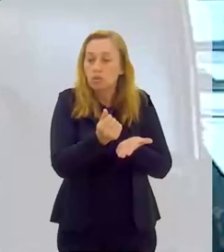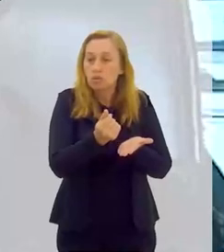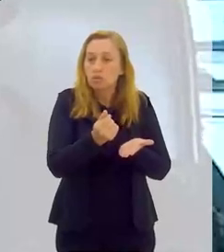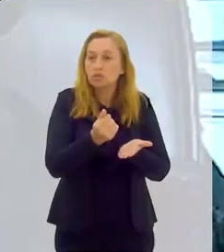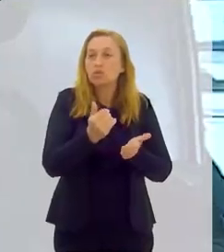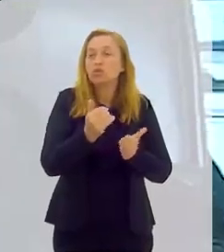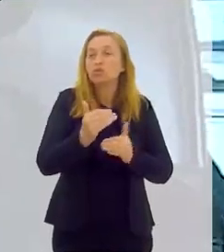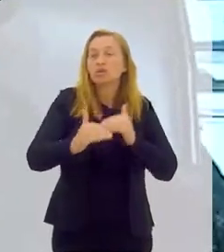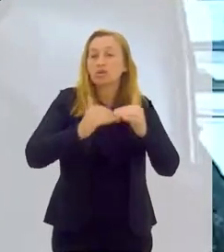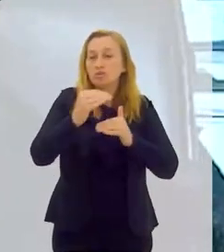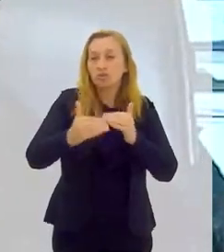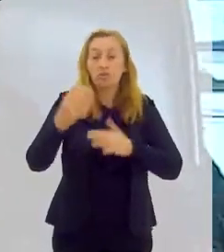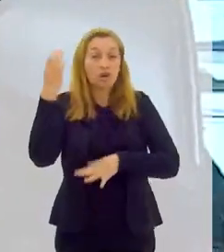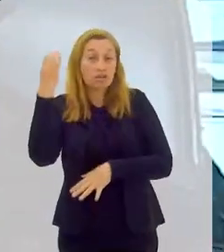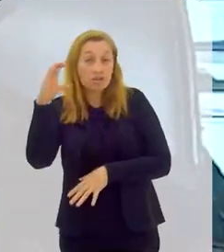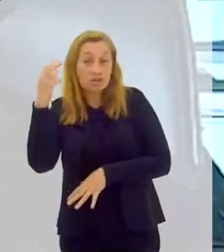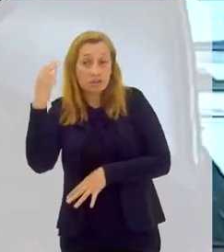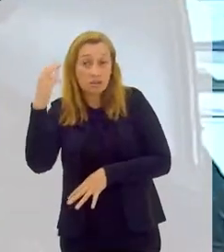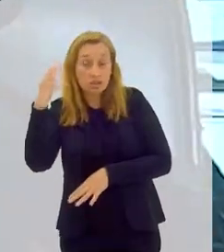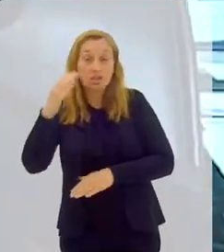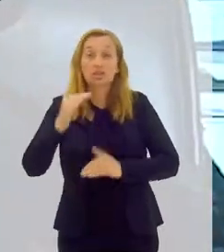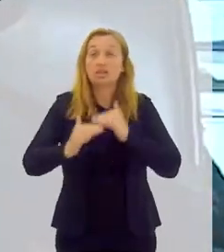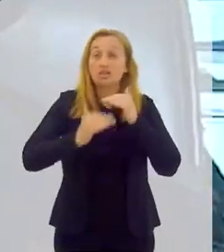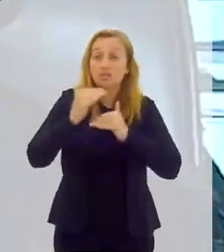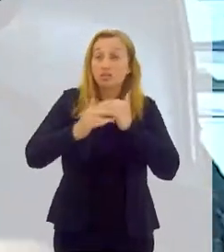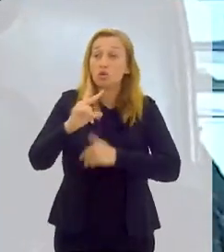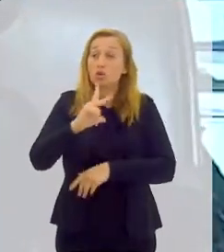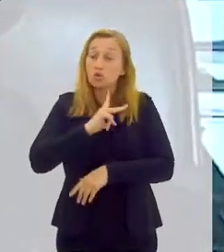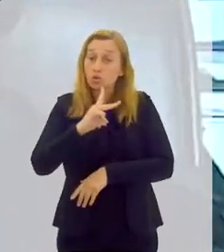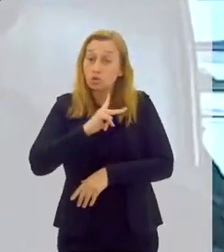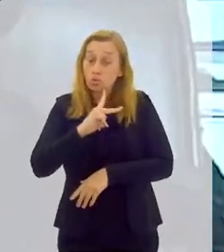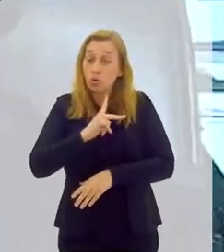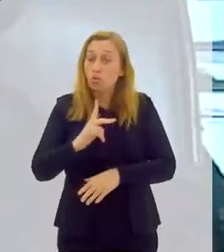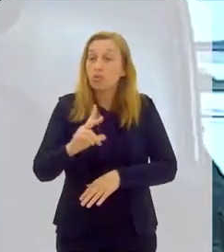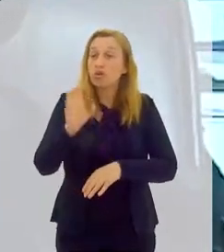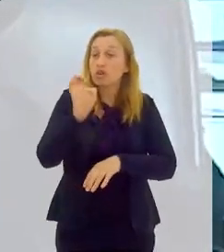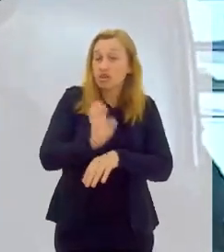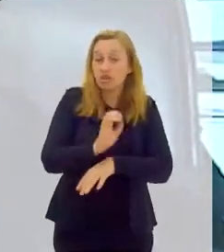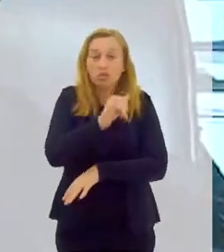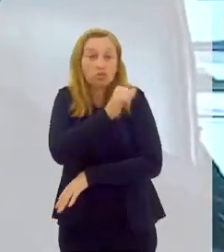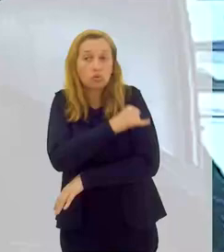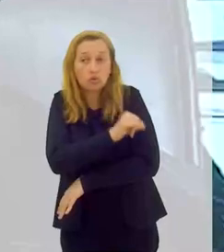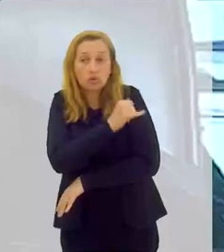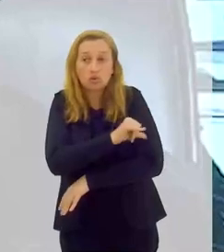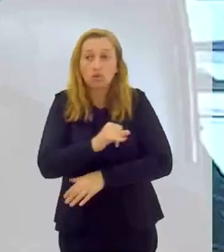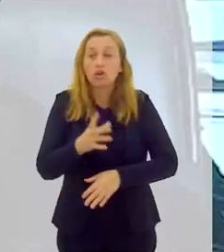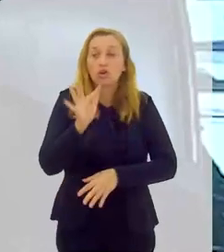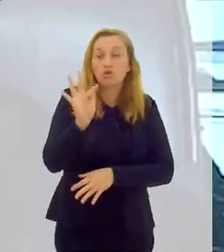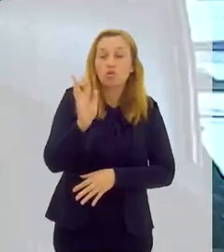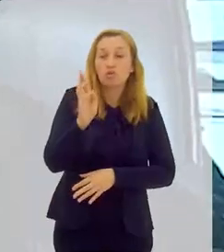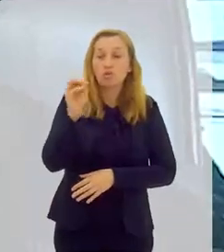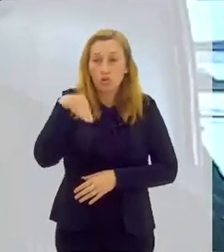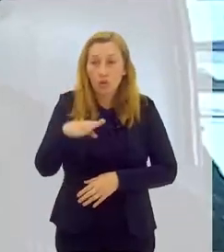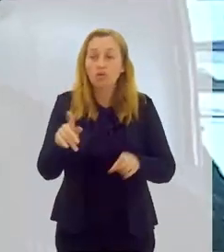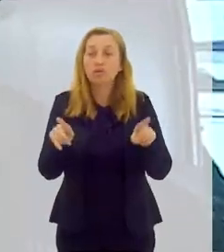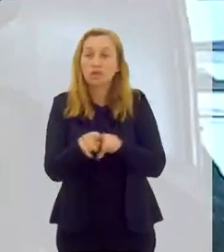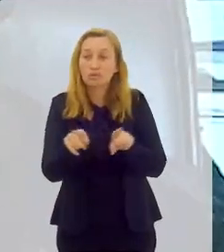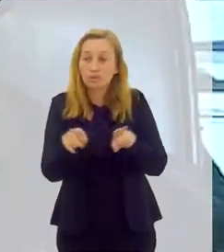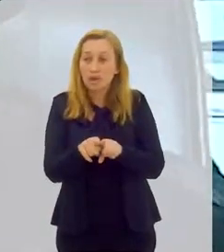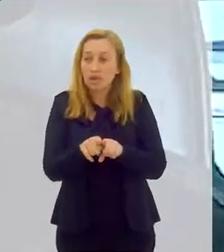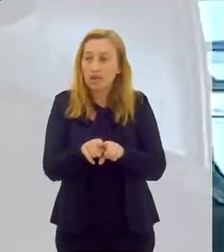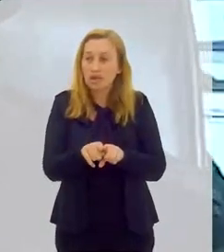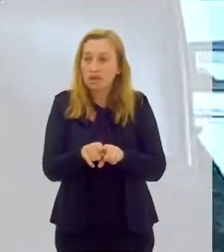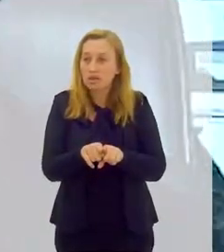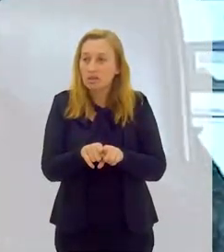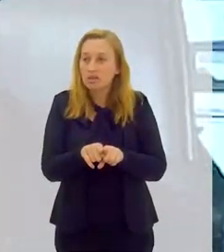alavancar projetos específicos de desenvolvimento do Estado do Rio de Janeiro, e o fórum foi realmente